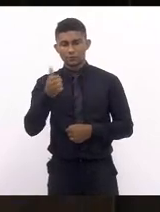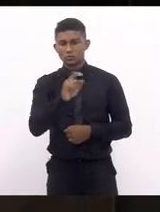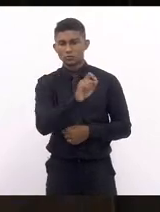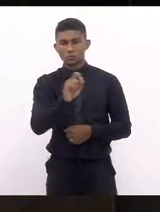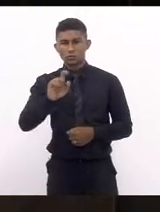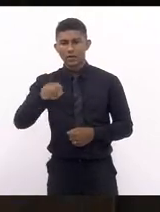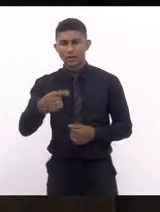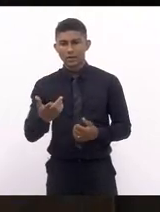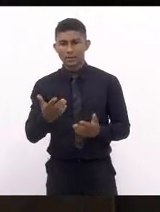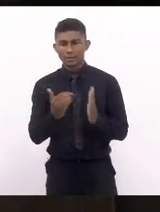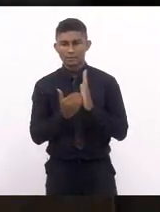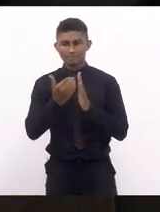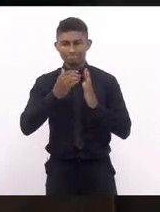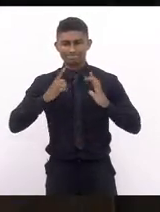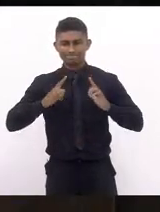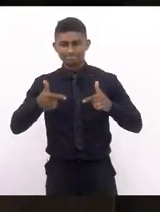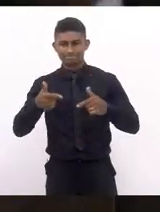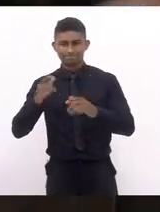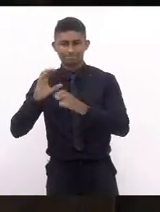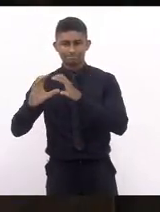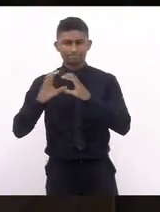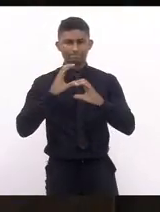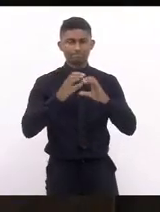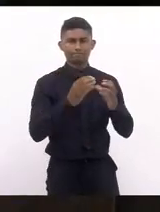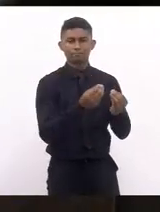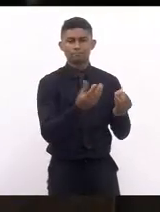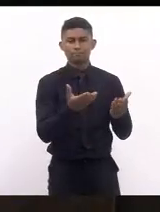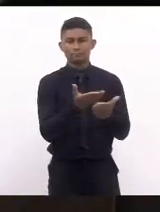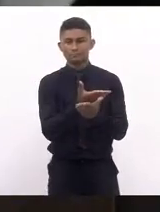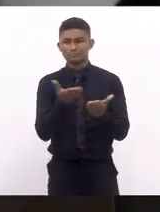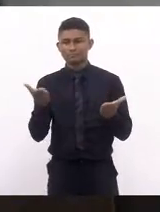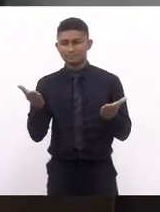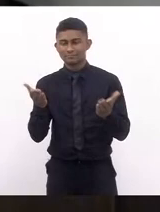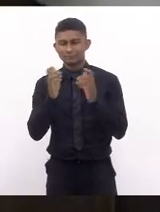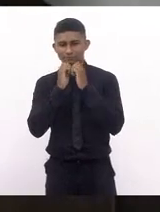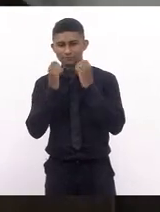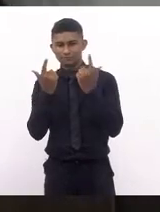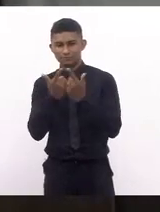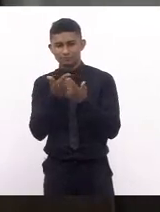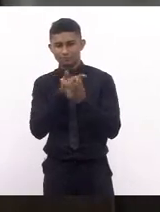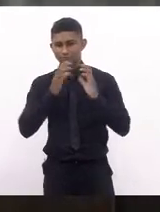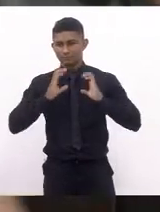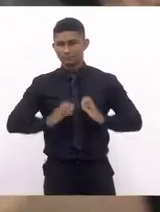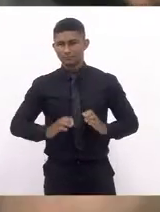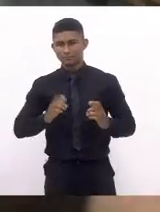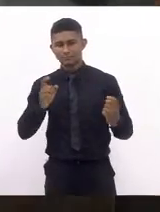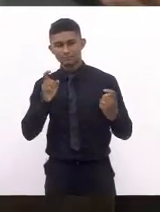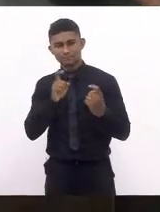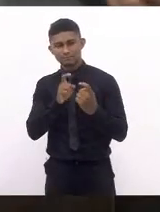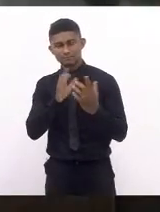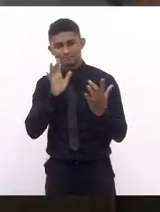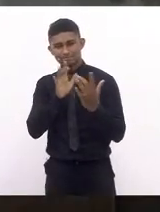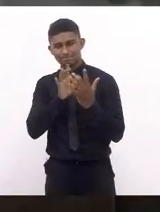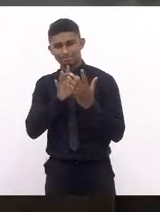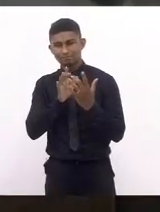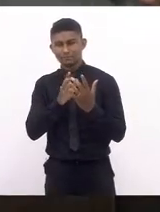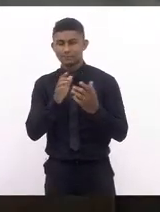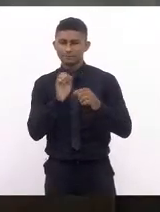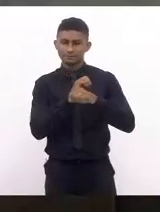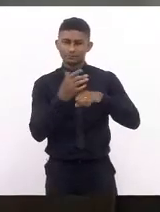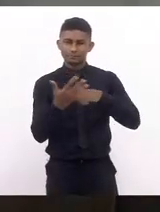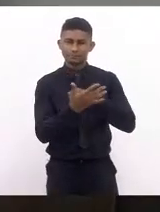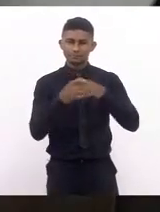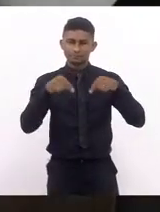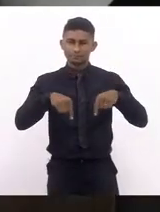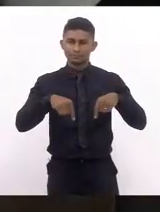direcionado a reforçar as ações de comunicação que aproxima o Parlamento Fluminense do cidadão em plena pandemia a